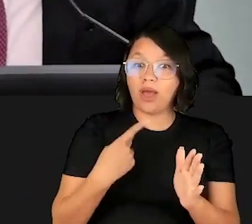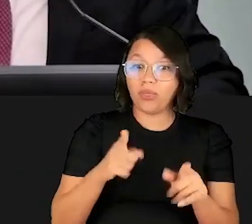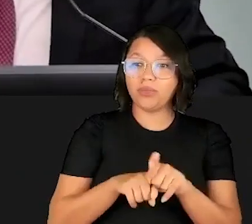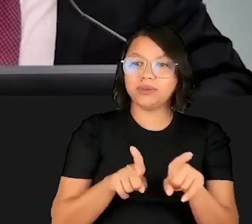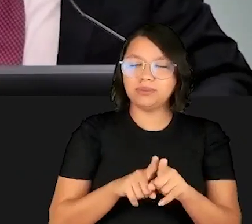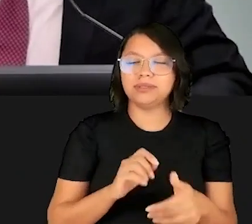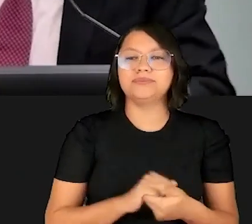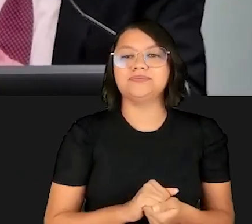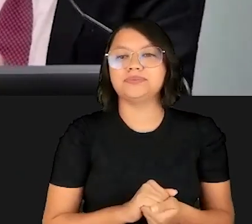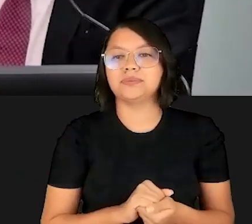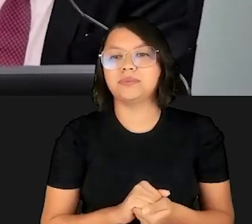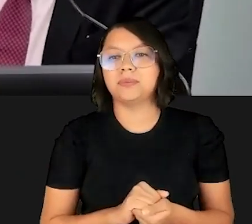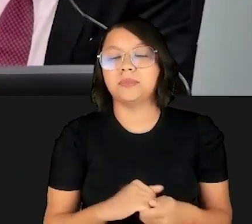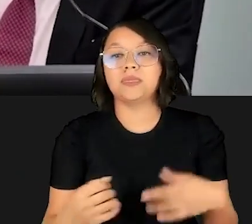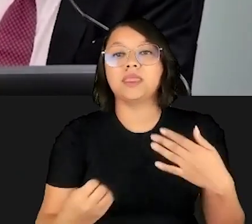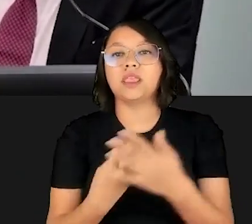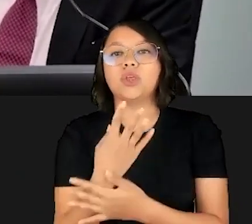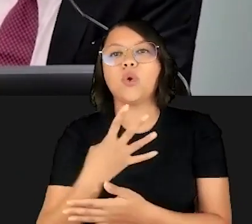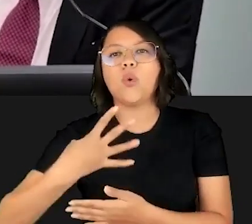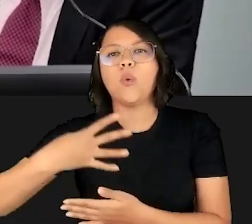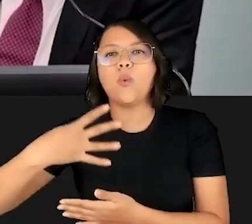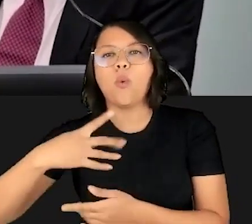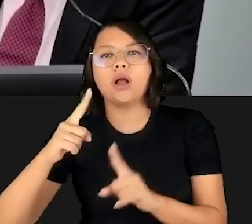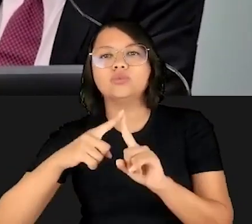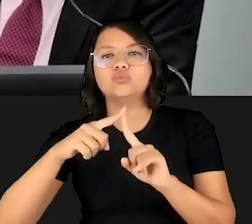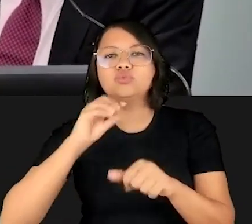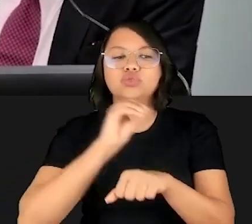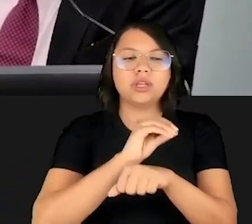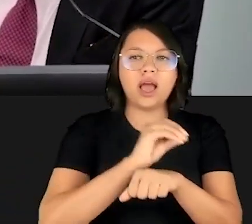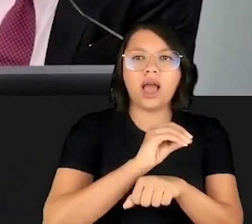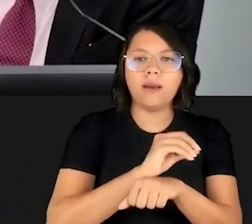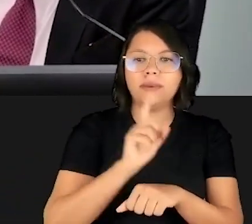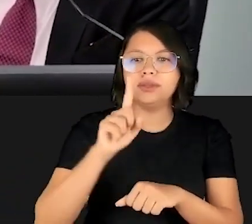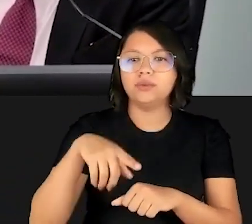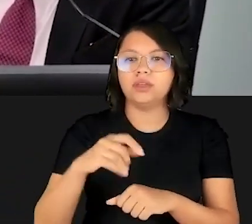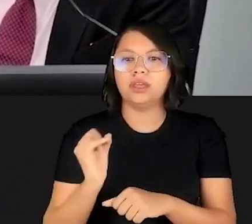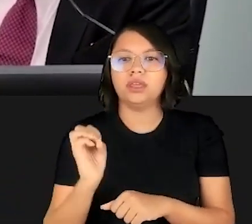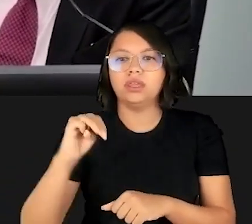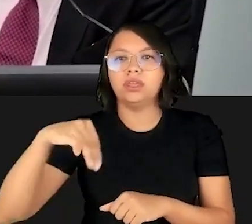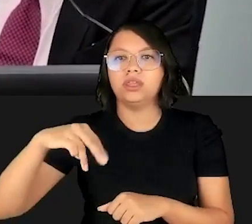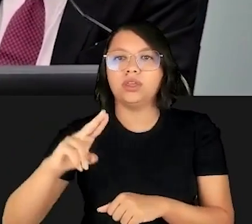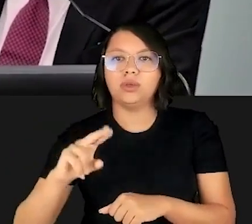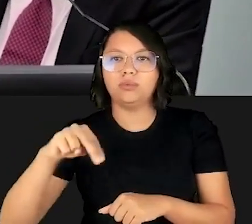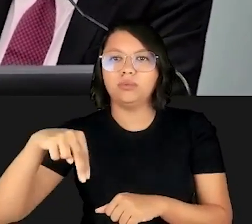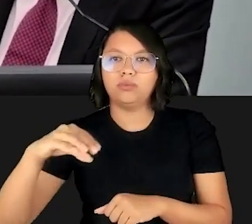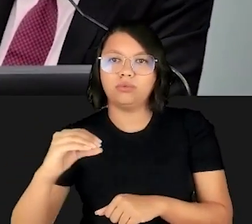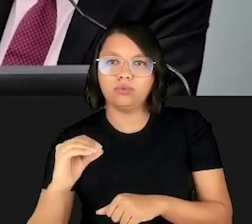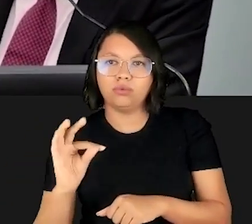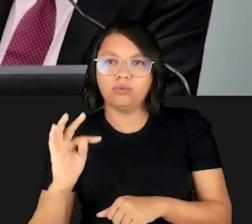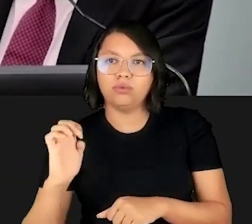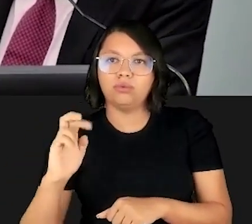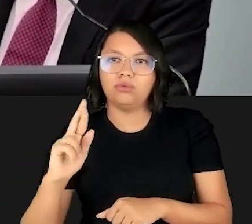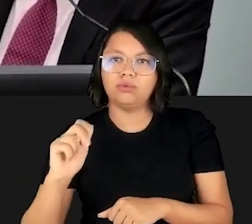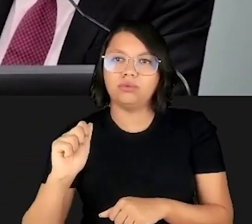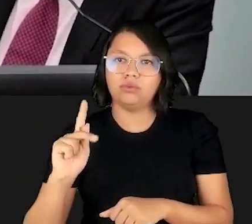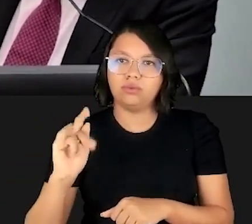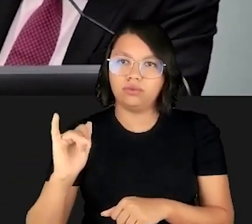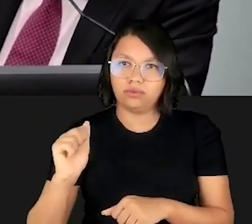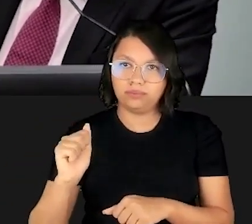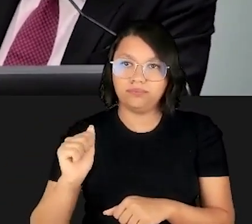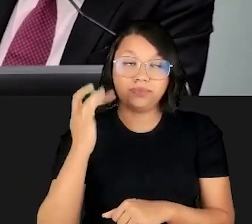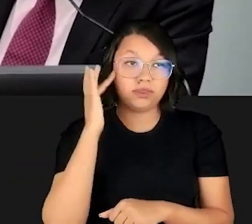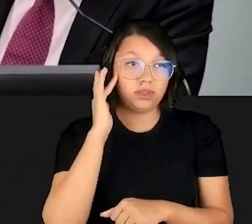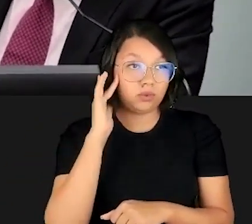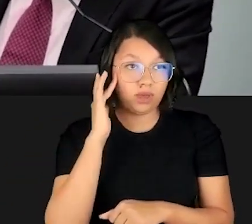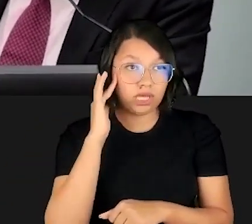isso é importante, surgiu uma quarta linha de tratamento, que é a imunoterapia. Outro tema que eu acho que deve ser muito frequente